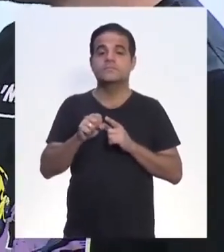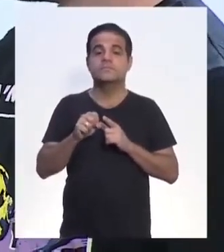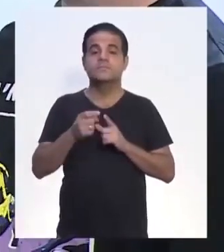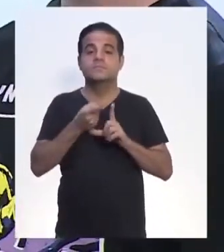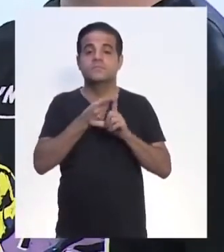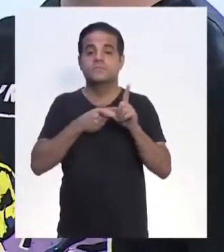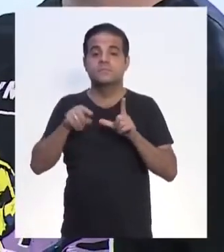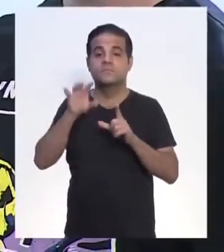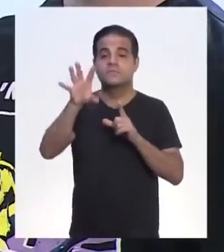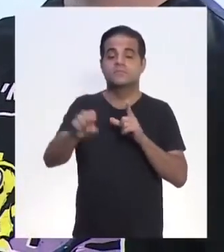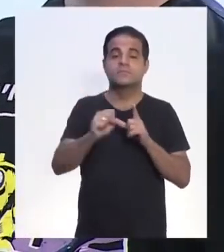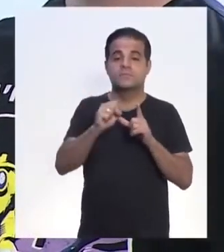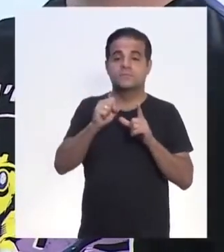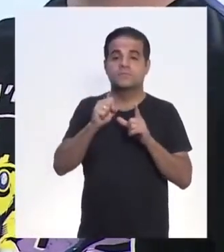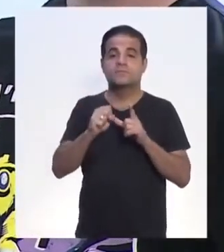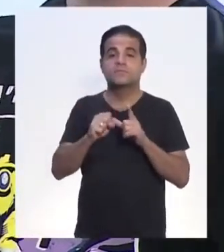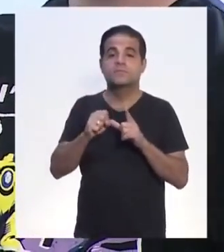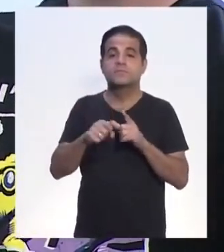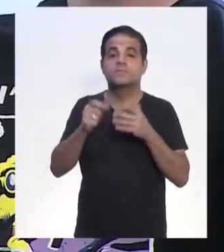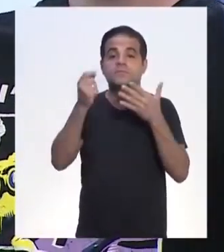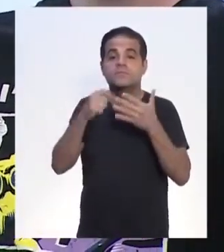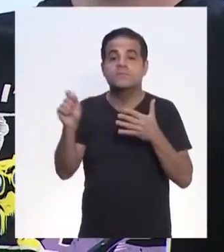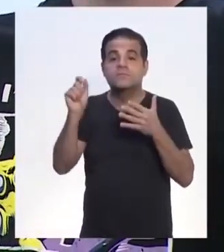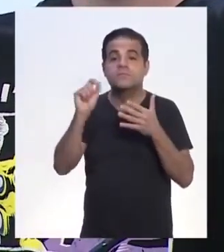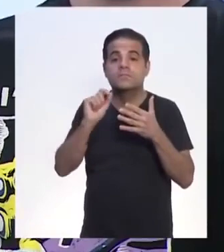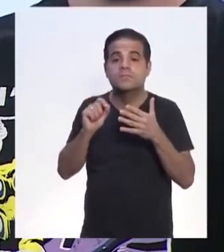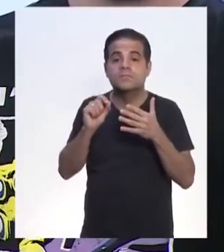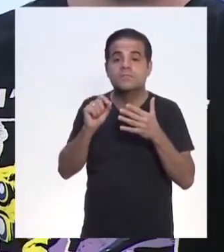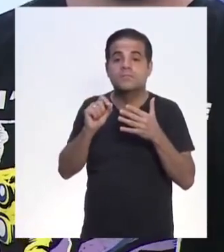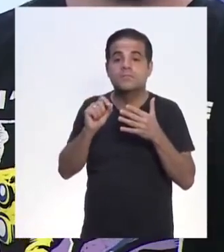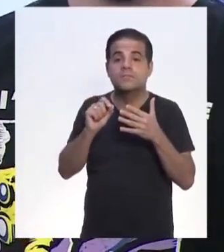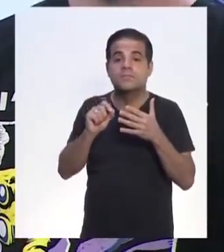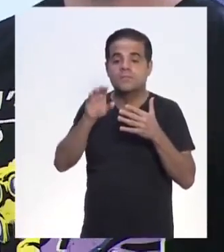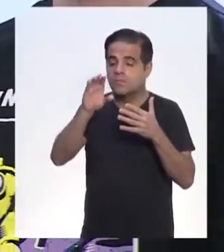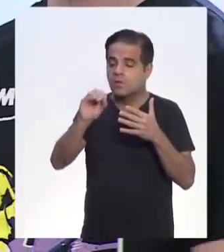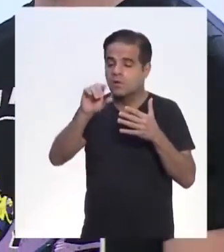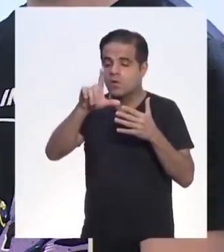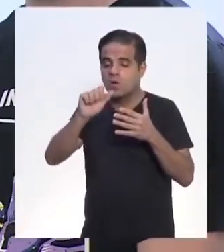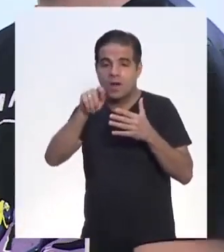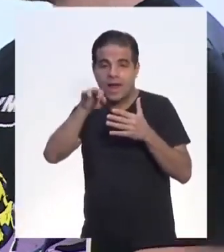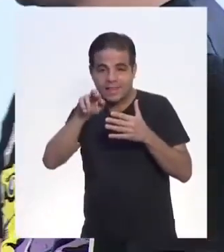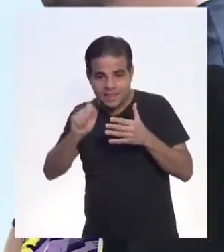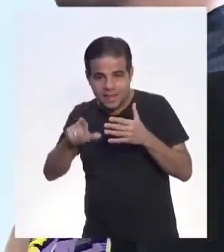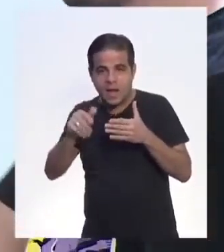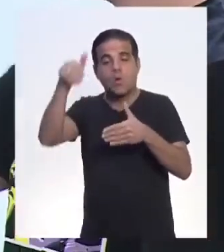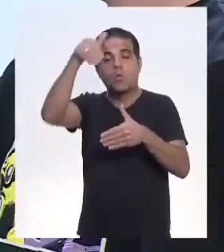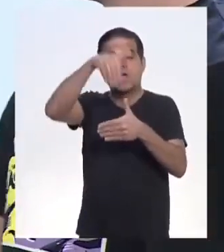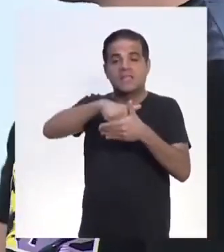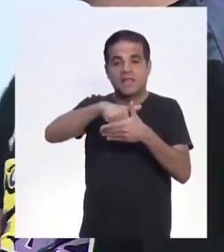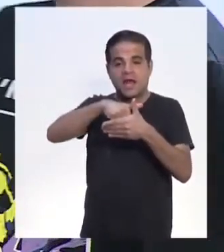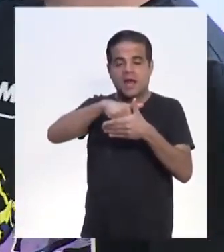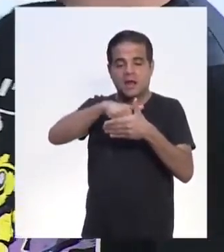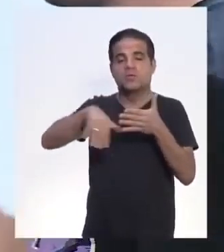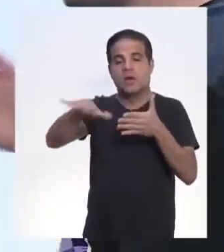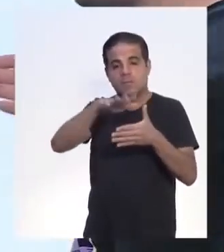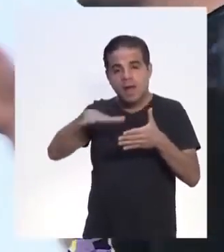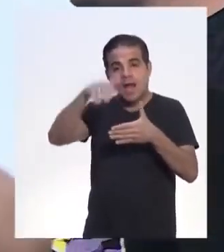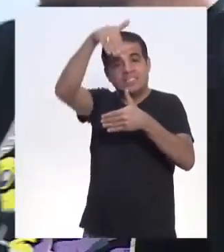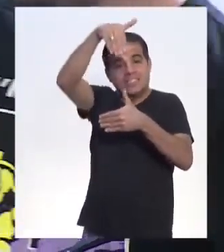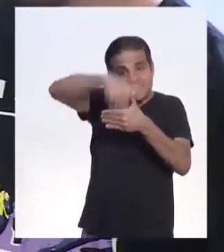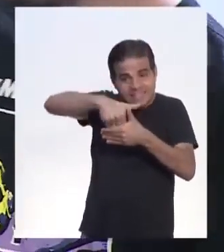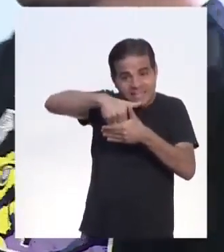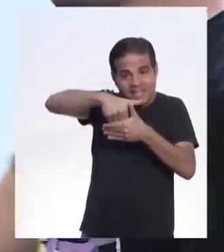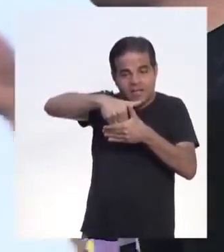que eu peguei aqui, nós consideramos eles de colateral interno. Ele é da parte de dentro, né? Essa